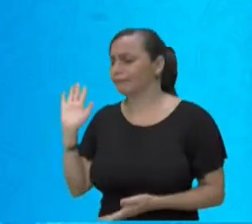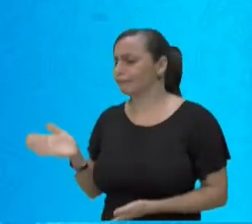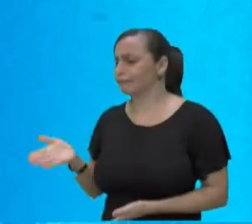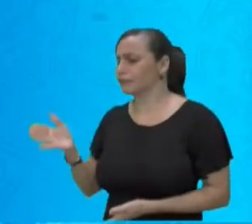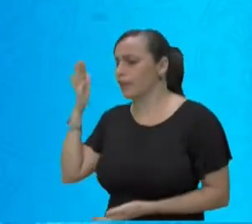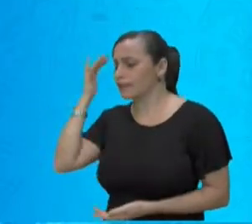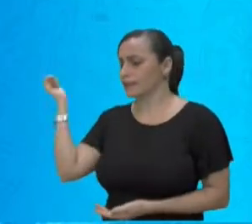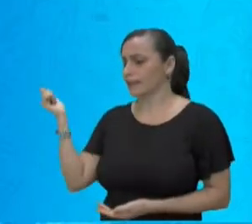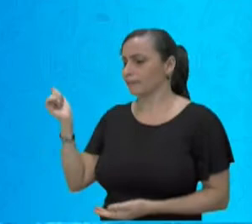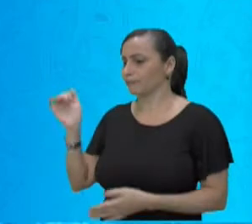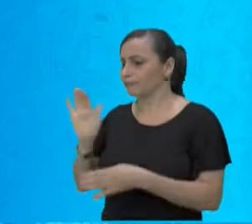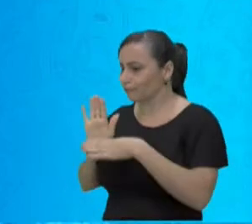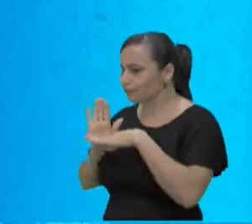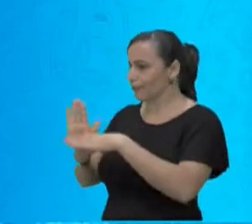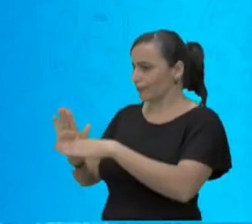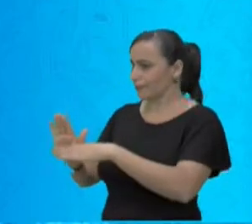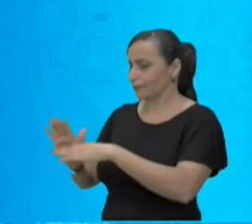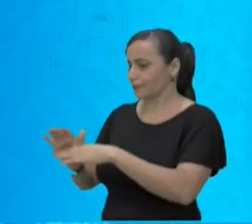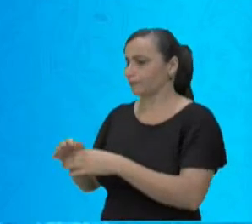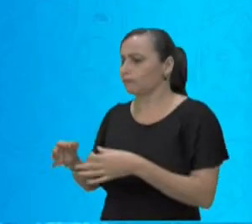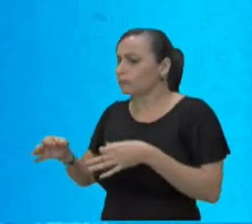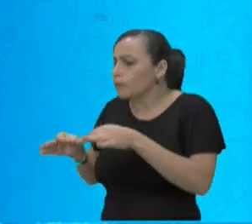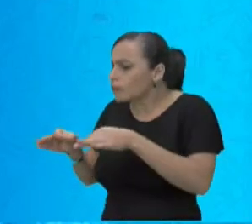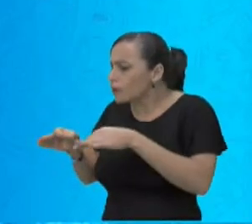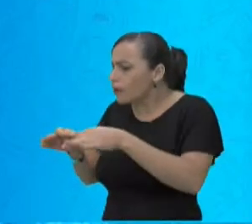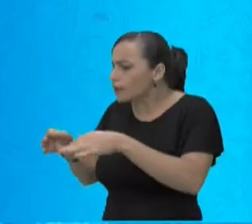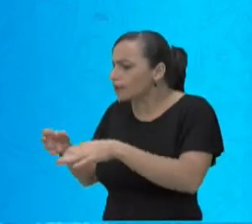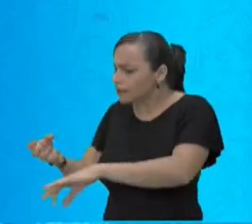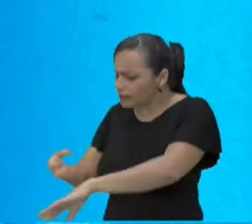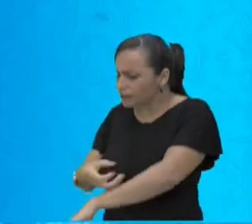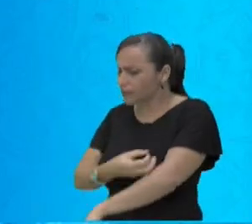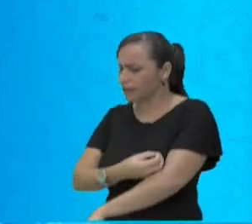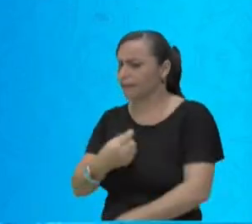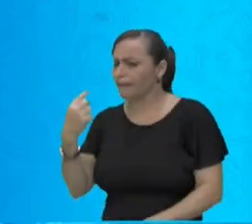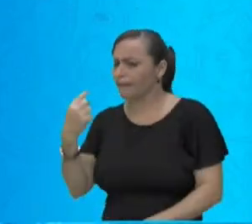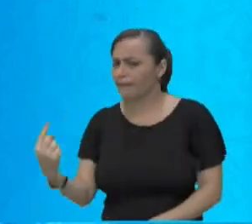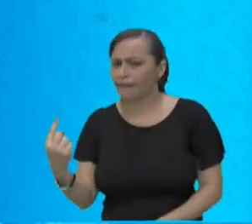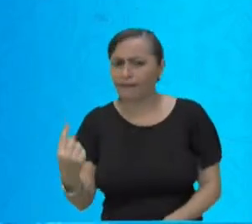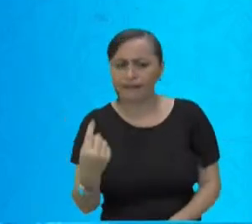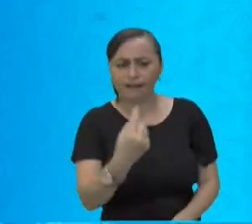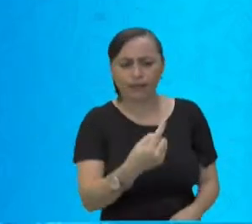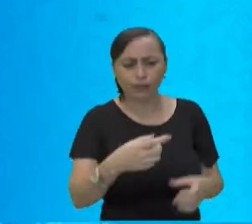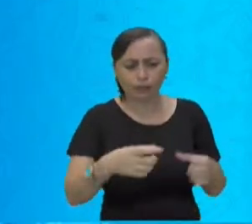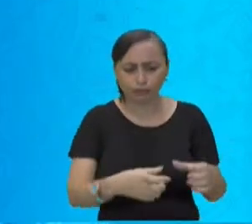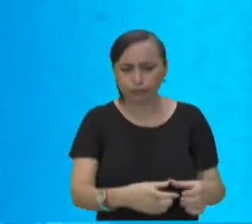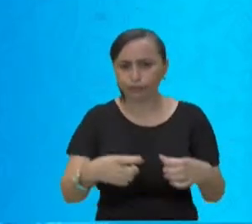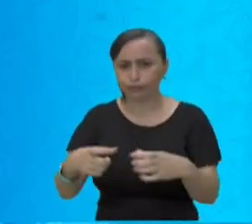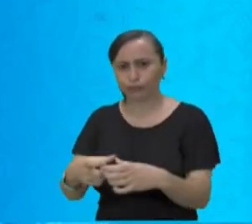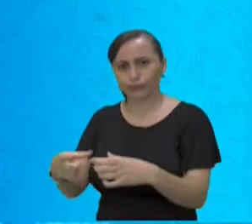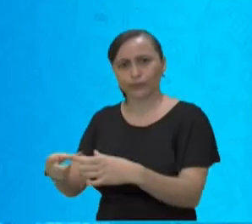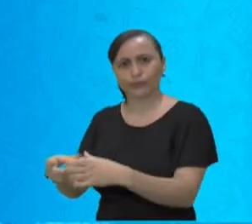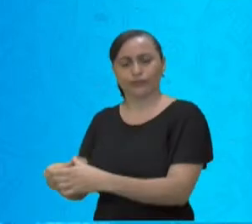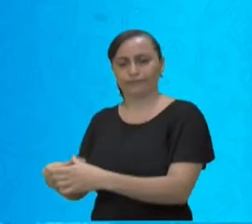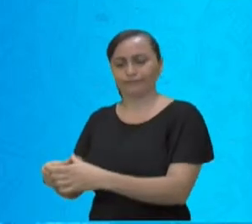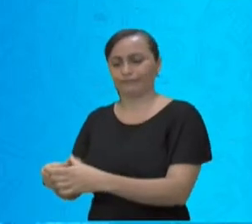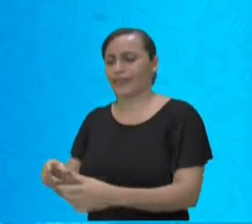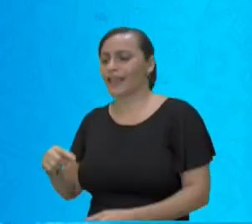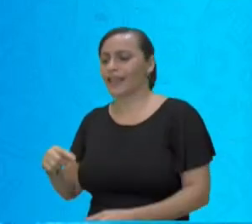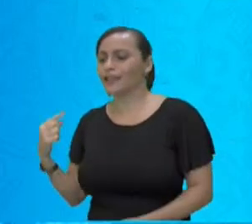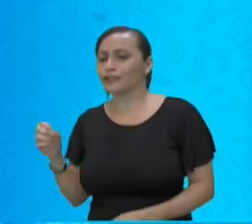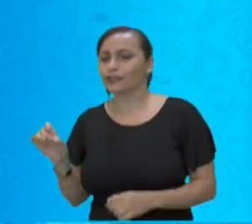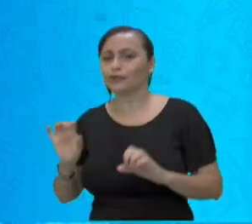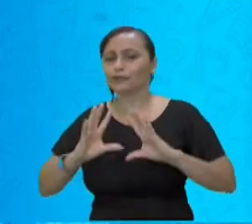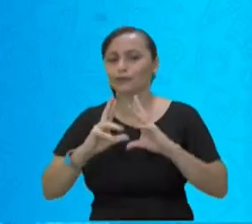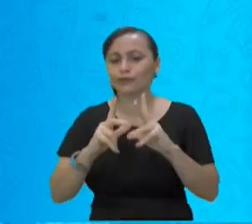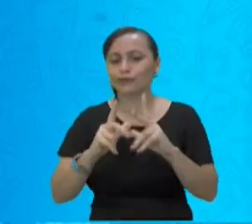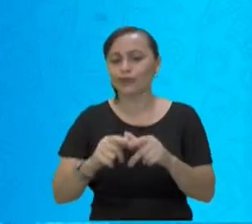ajudar nós vamos separar essas emoções cada um em um pontinho e aí elas vão ficar